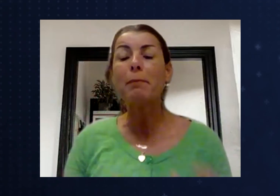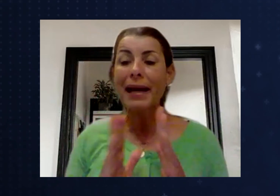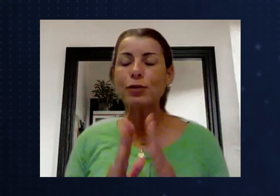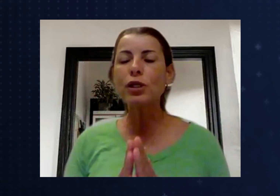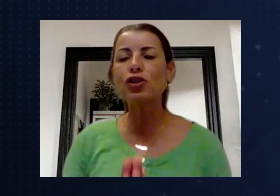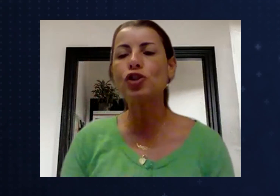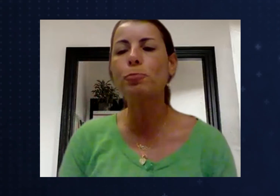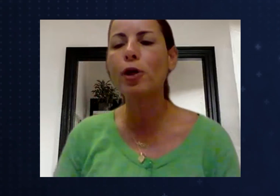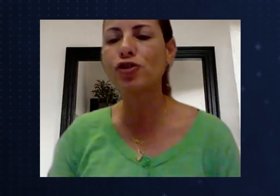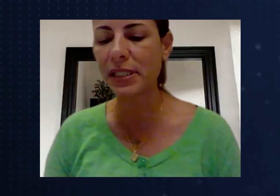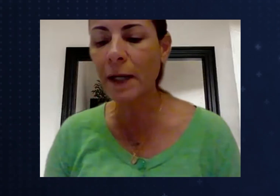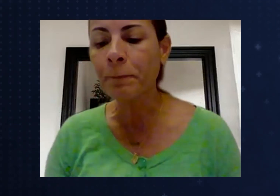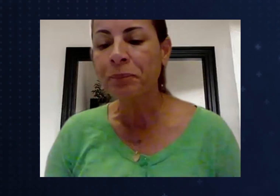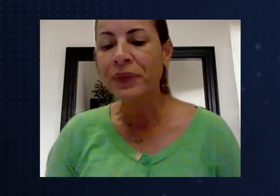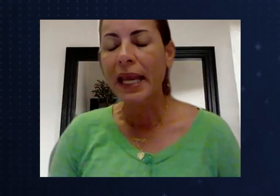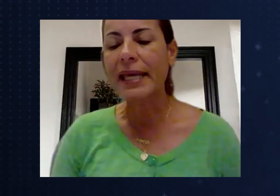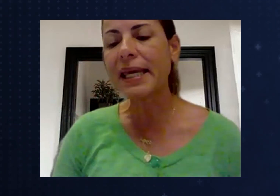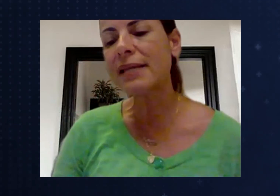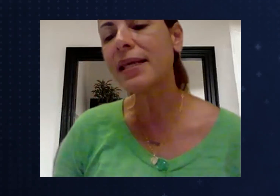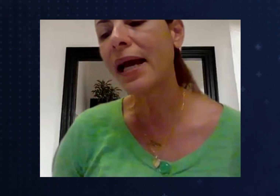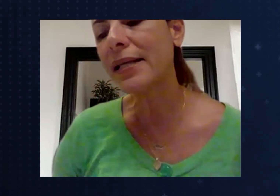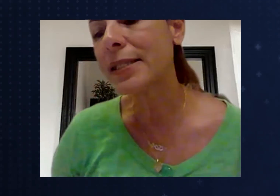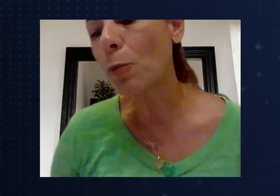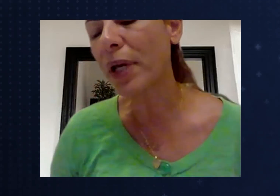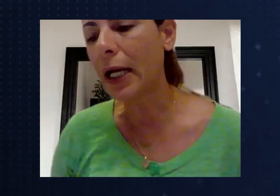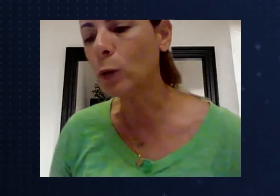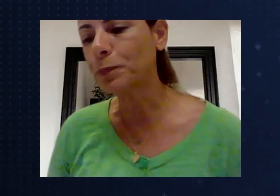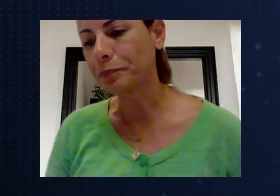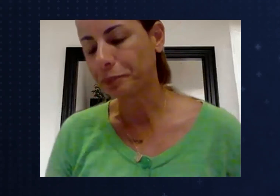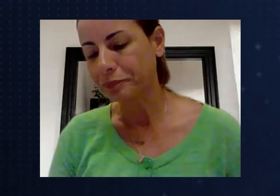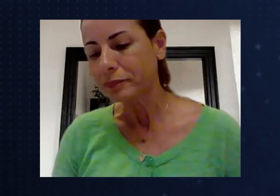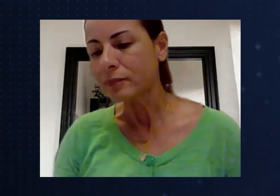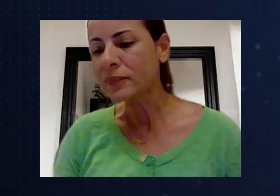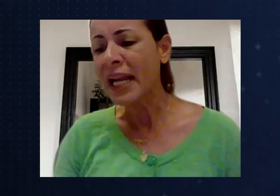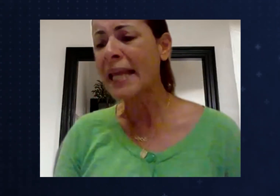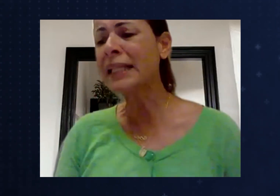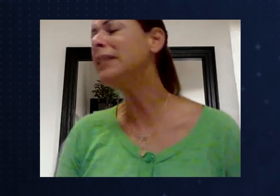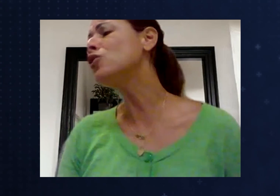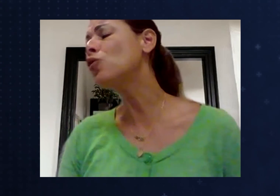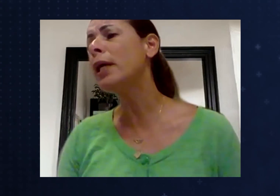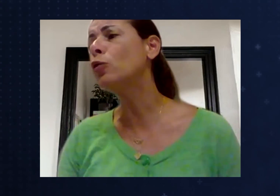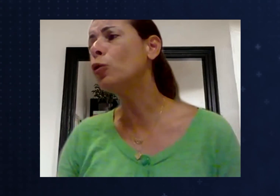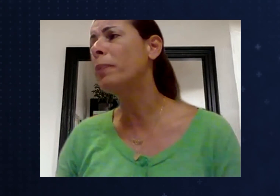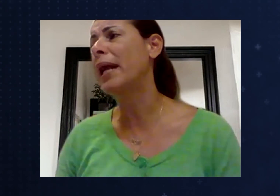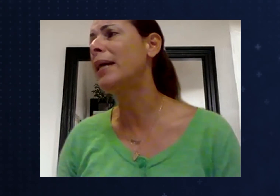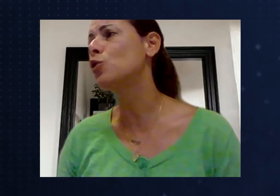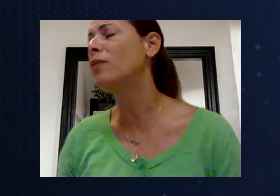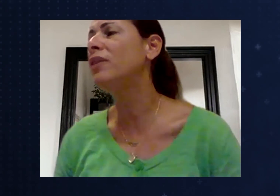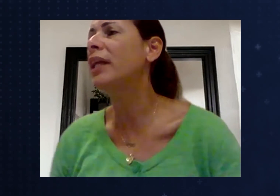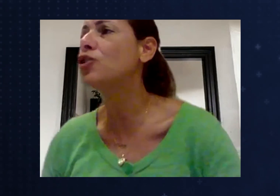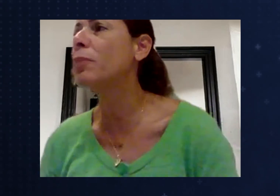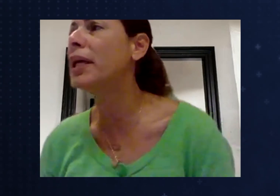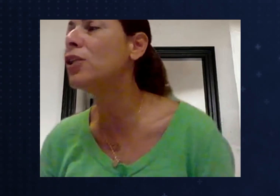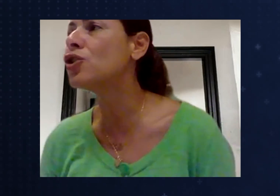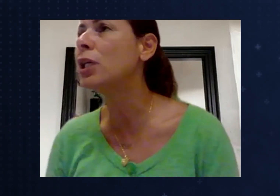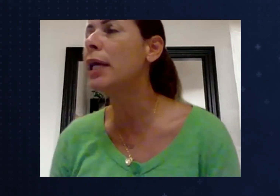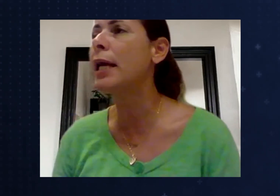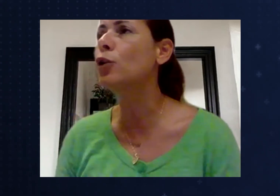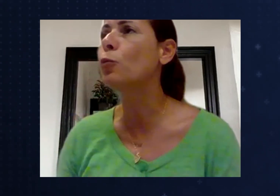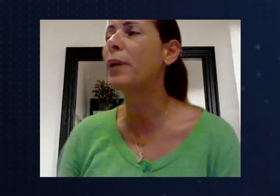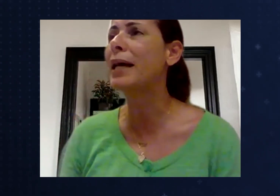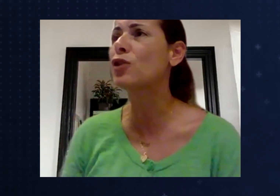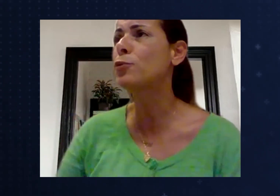data ainda. Mas o que a gente pode dizer é que essa ação penal, ela transcorreu no prazo,